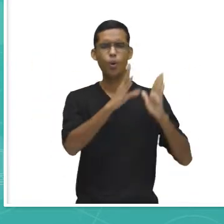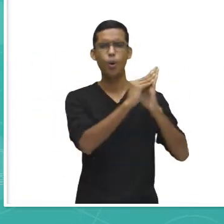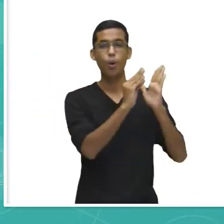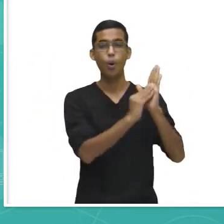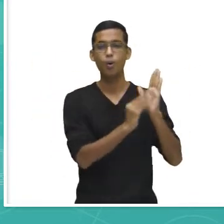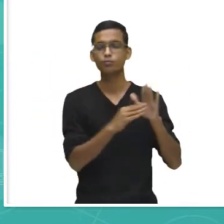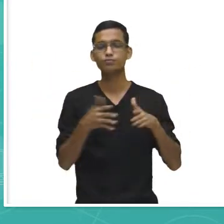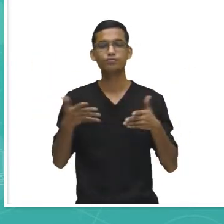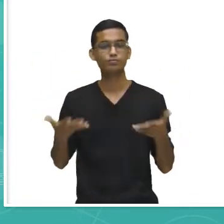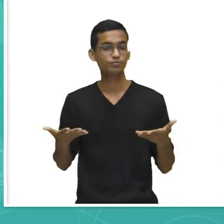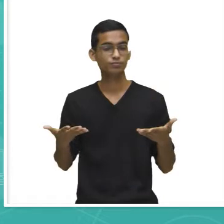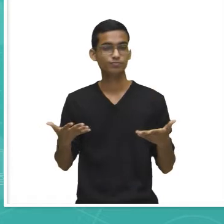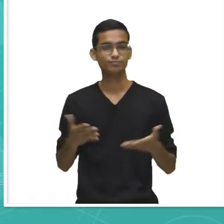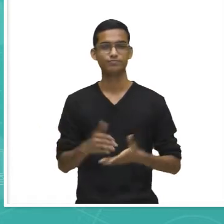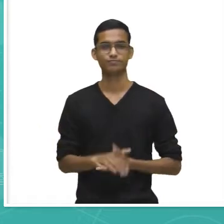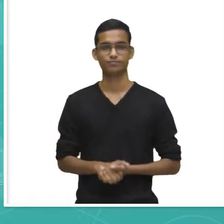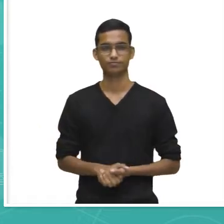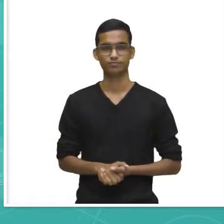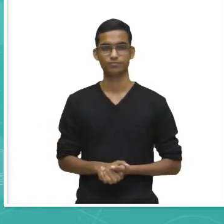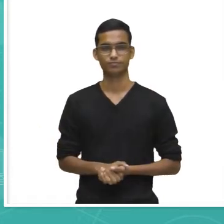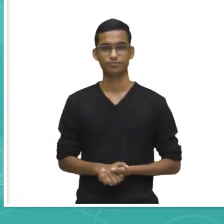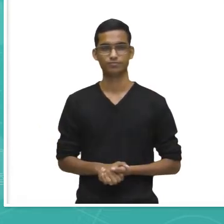hoje?